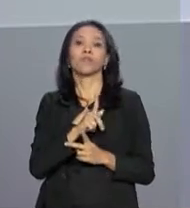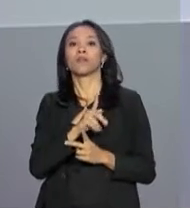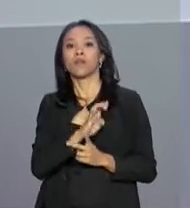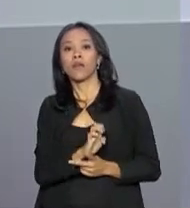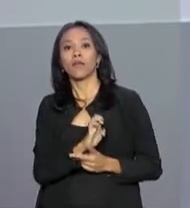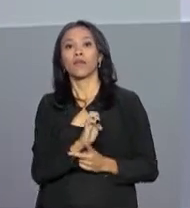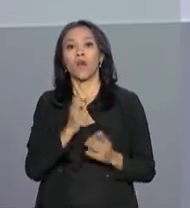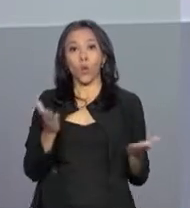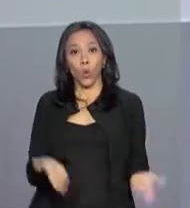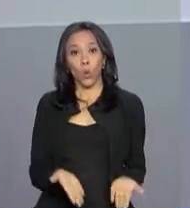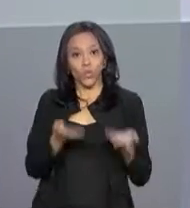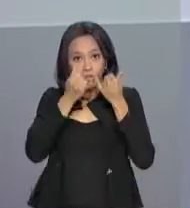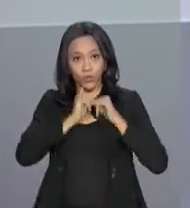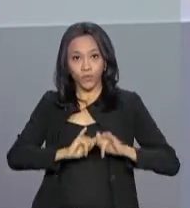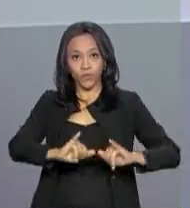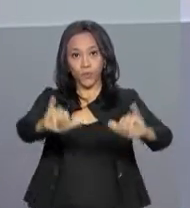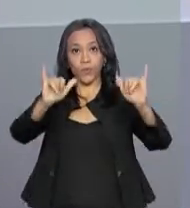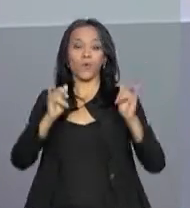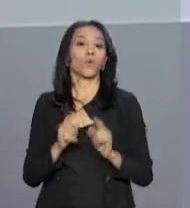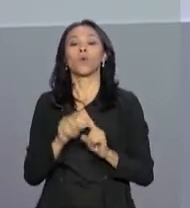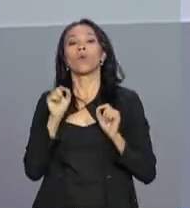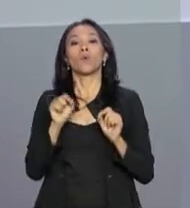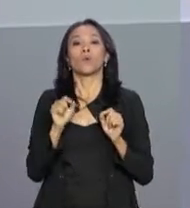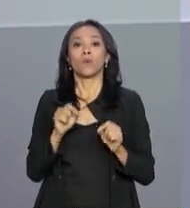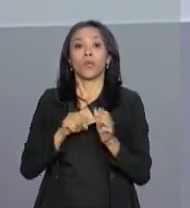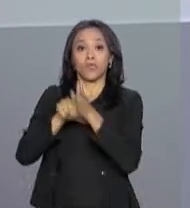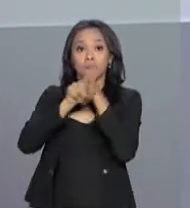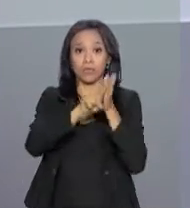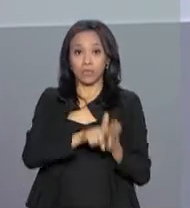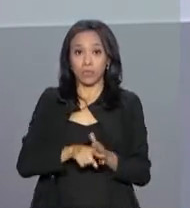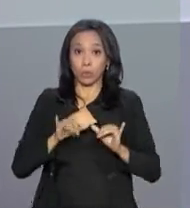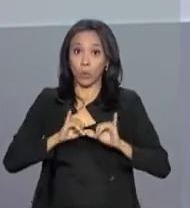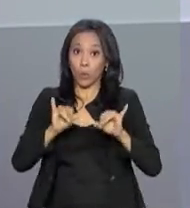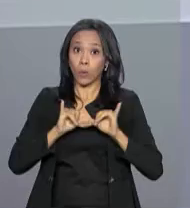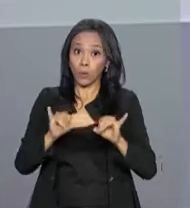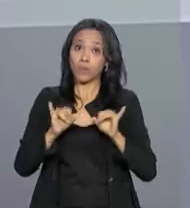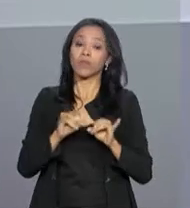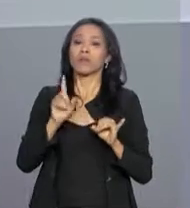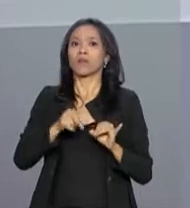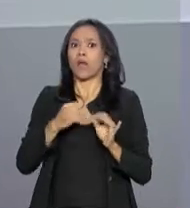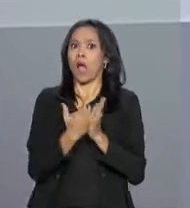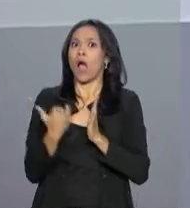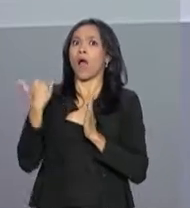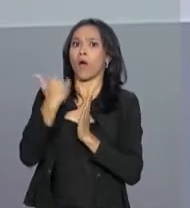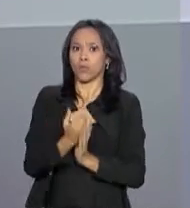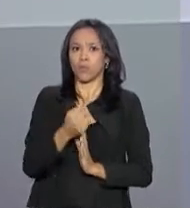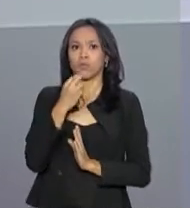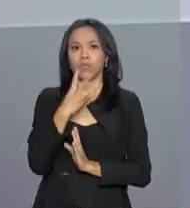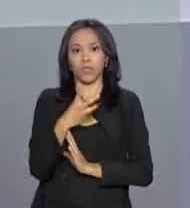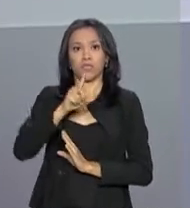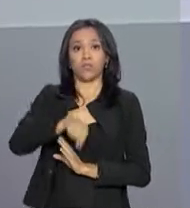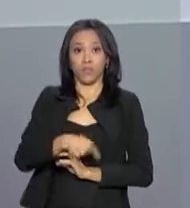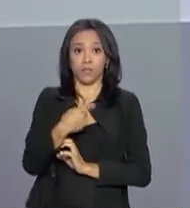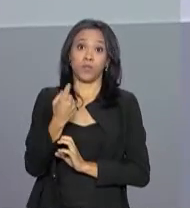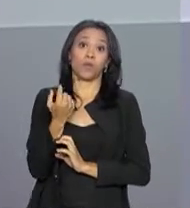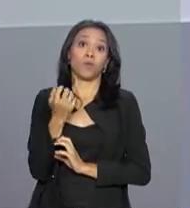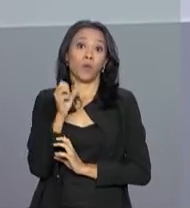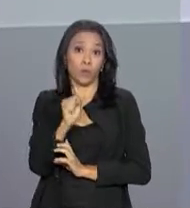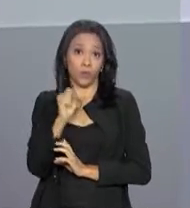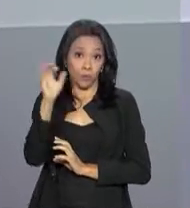resultados do comércio em março. Os dados mostram que o varejo acumulou altas de 3,8% no ano e